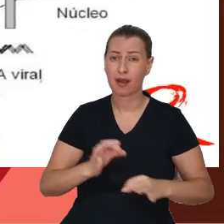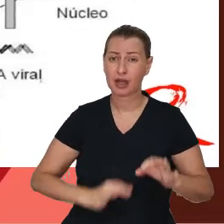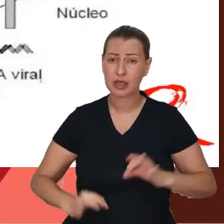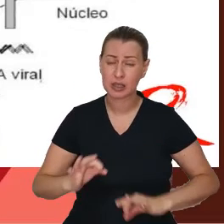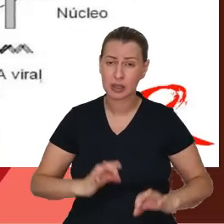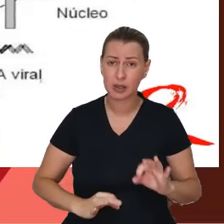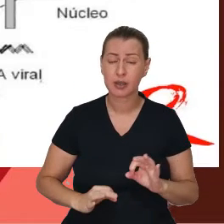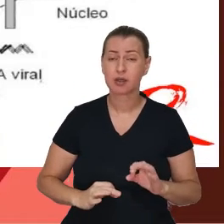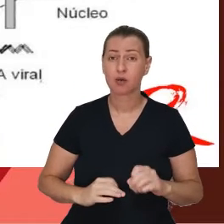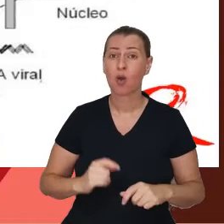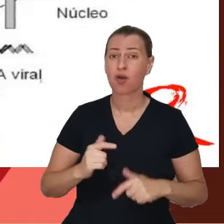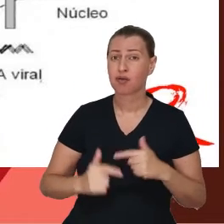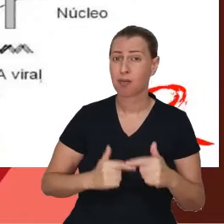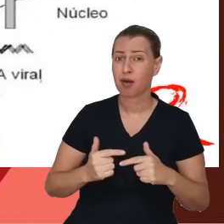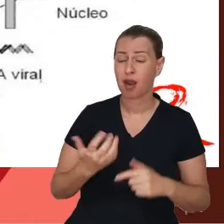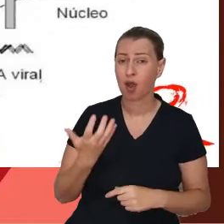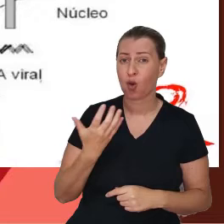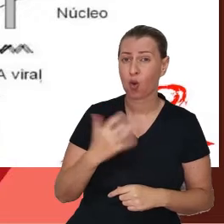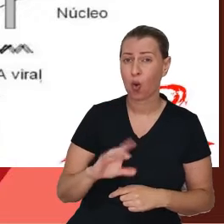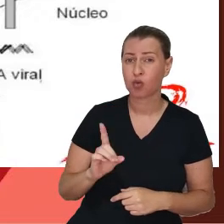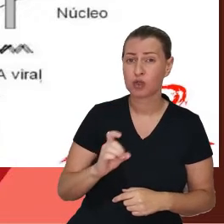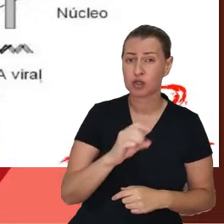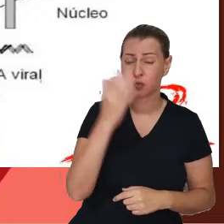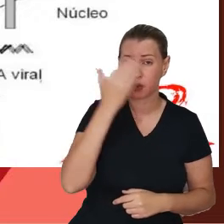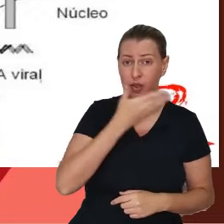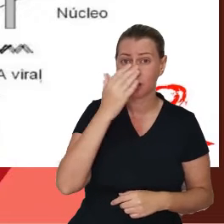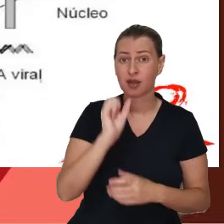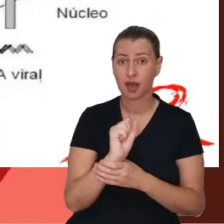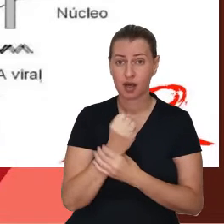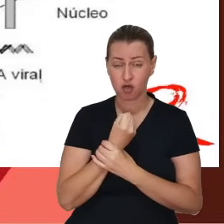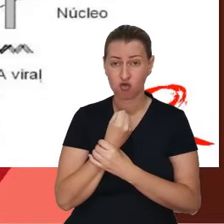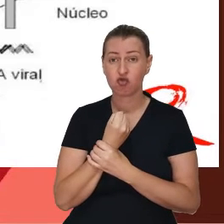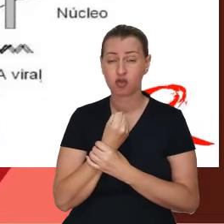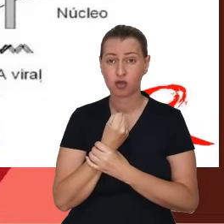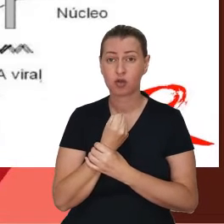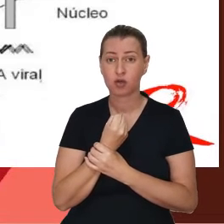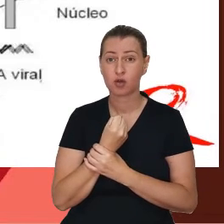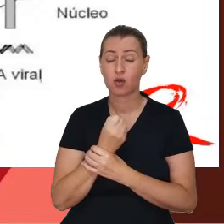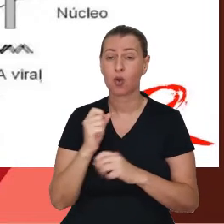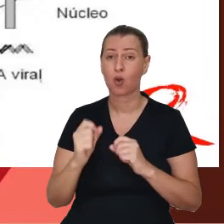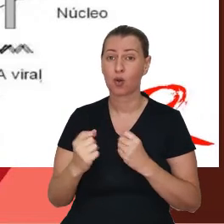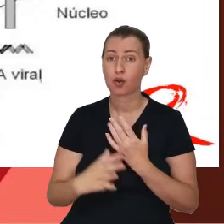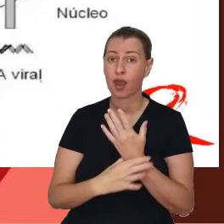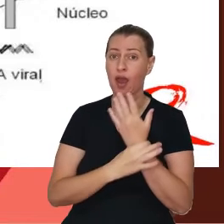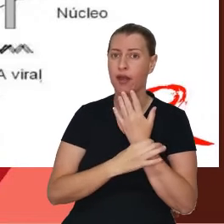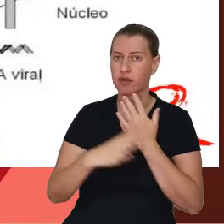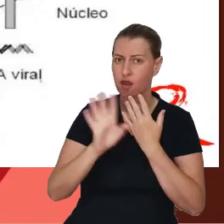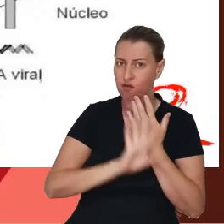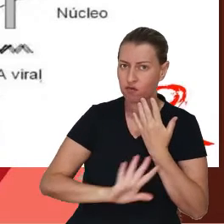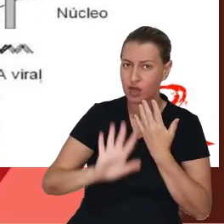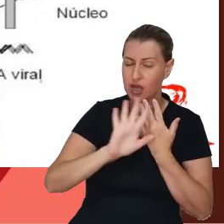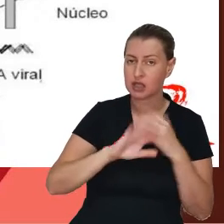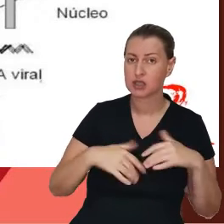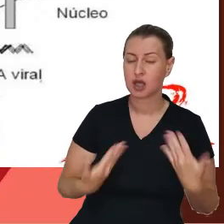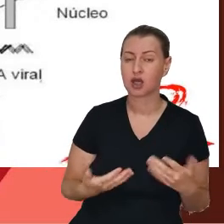agindo contra esse micro-organismo e garantindo a defesa do organismo. Ele também auxilia os linfócitos B na produção